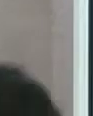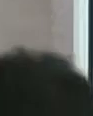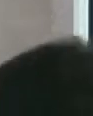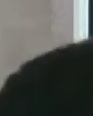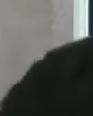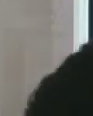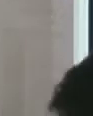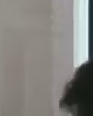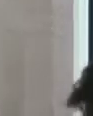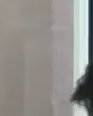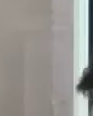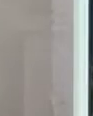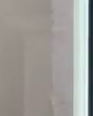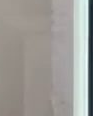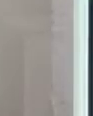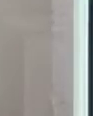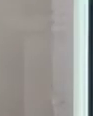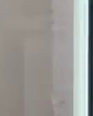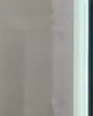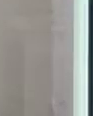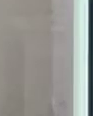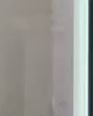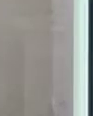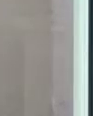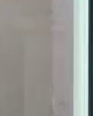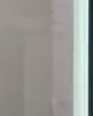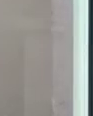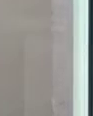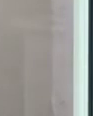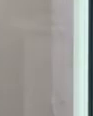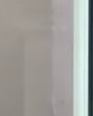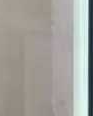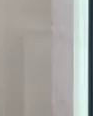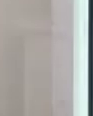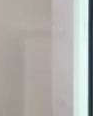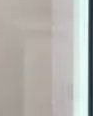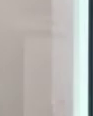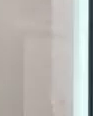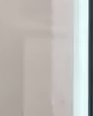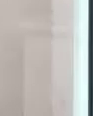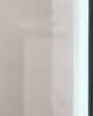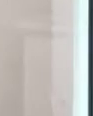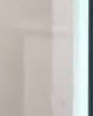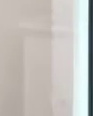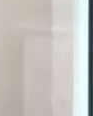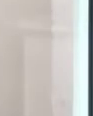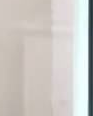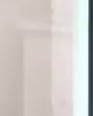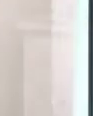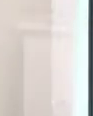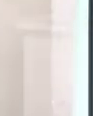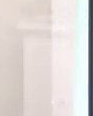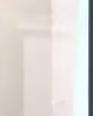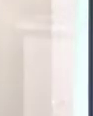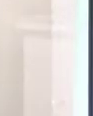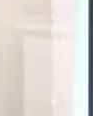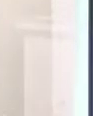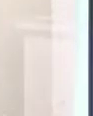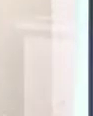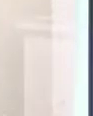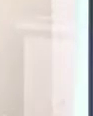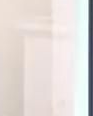de ano, Parnamirim bateu um recorde, os agentes comunitários de saúde, através da sua coordenação, bateram um recorde de